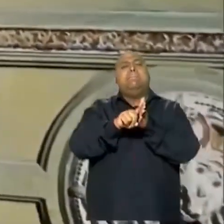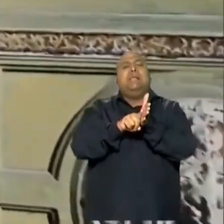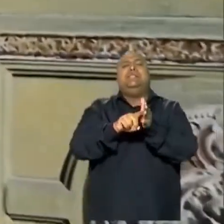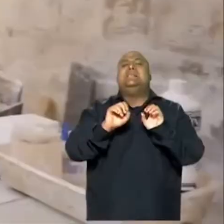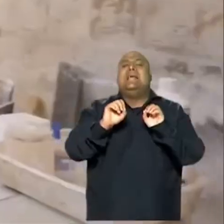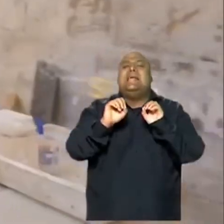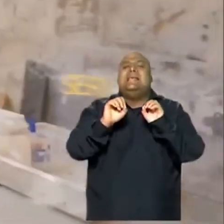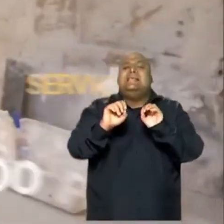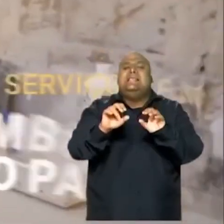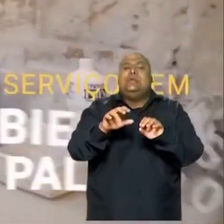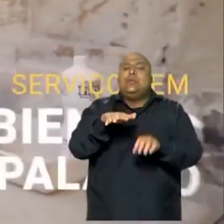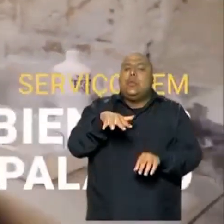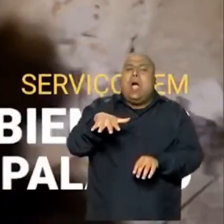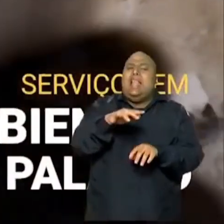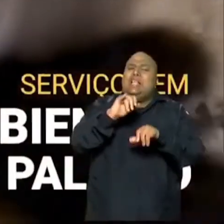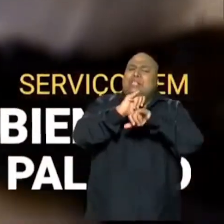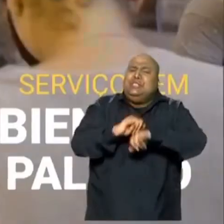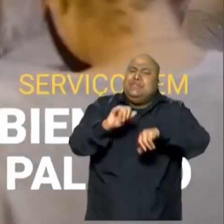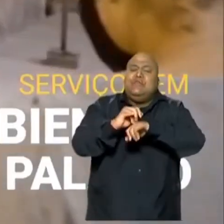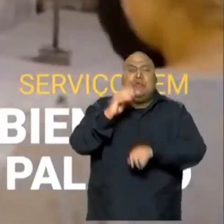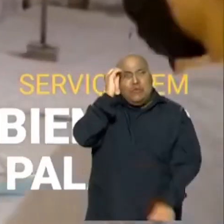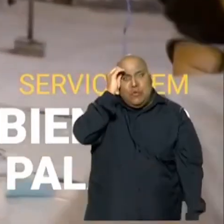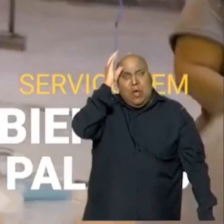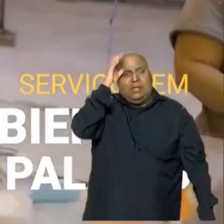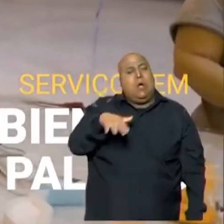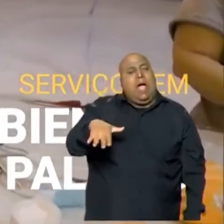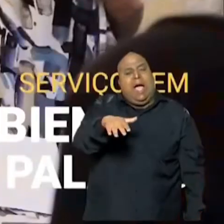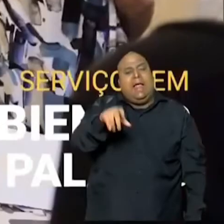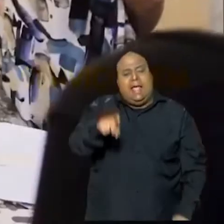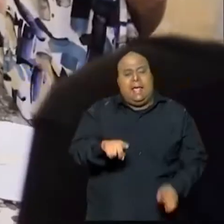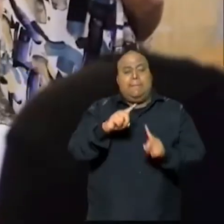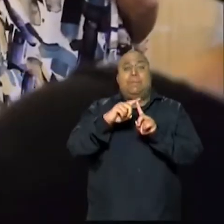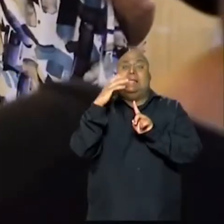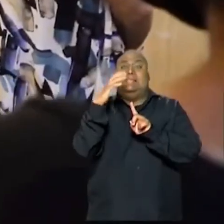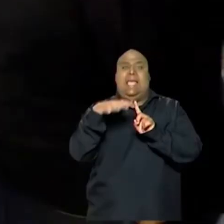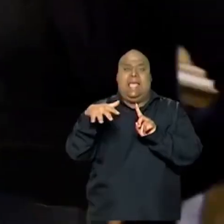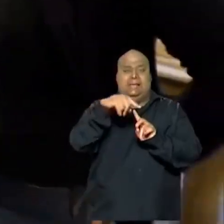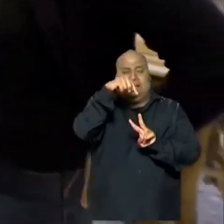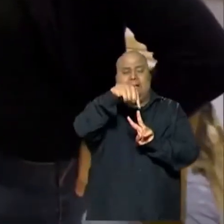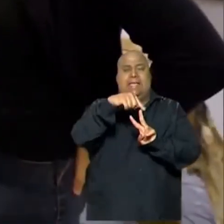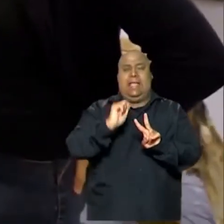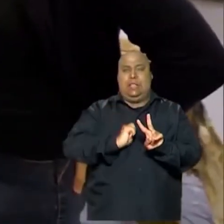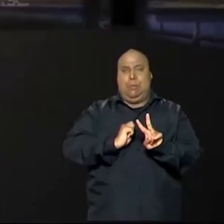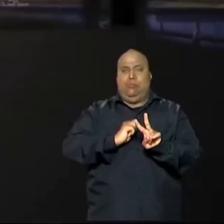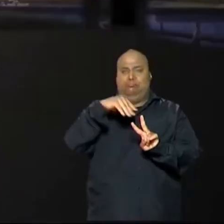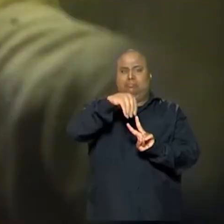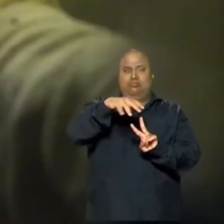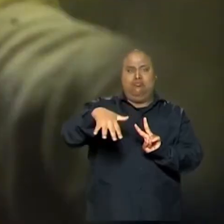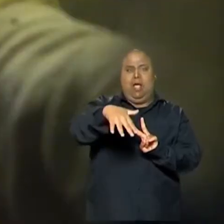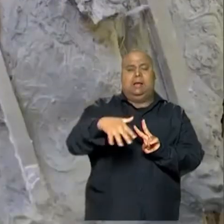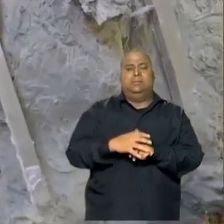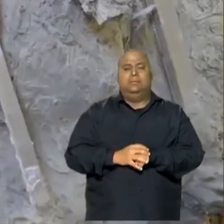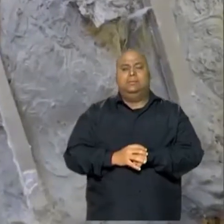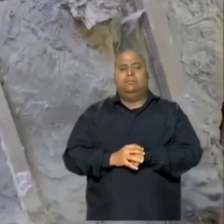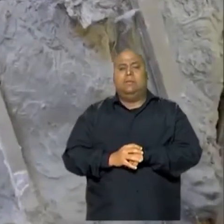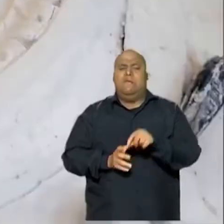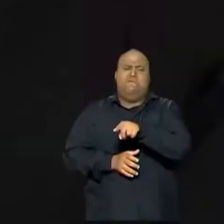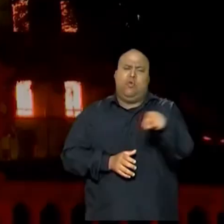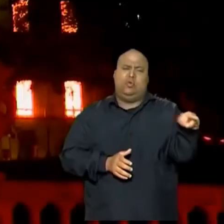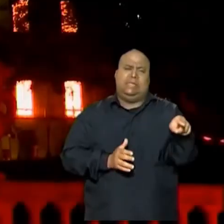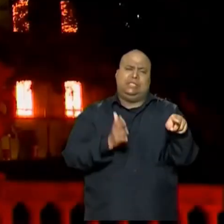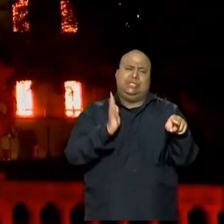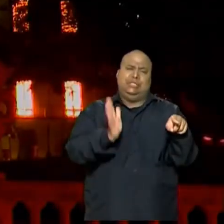ensino, produzindo e divulgando conhecimento em áreas como ciências naturais e antropológicas. Como vocês